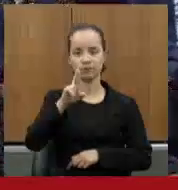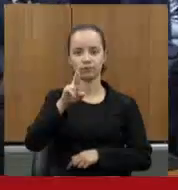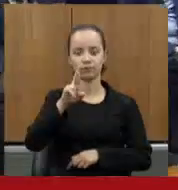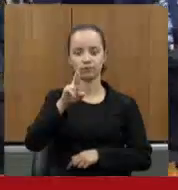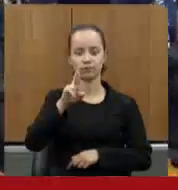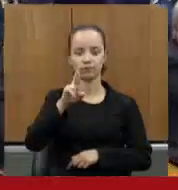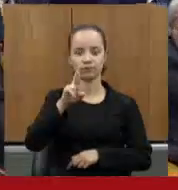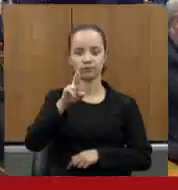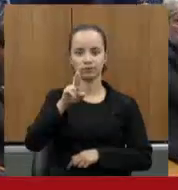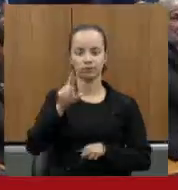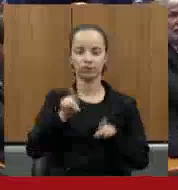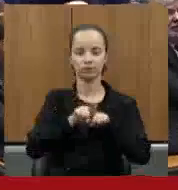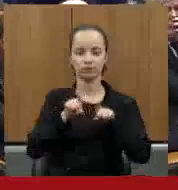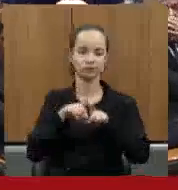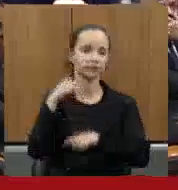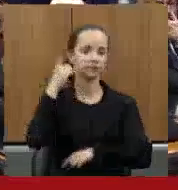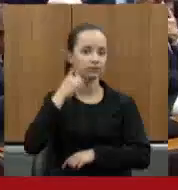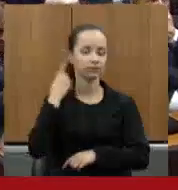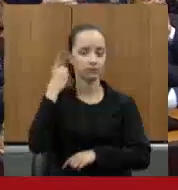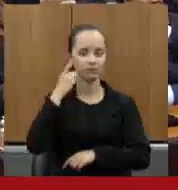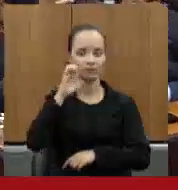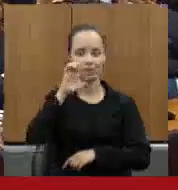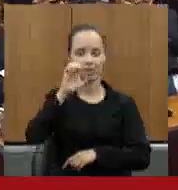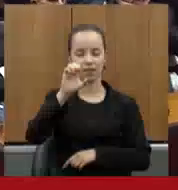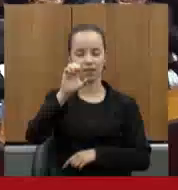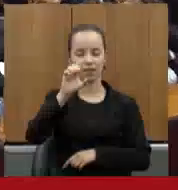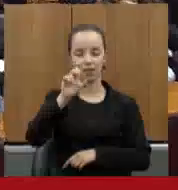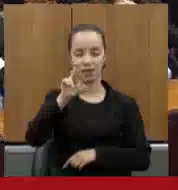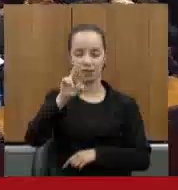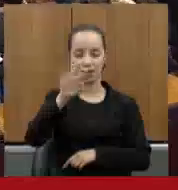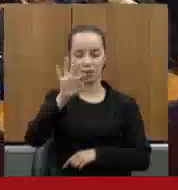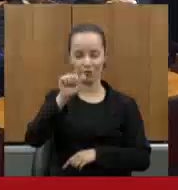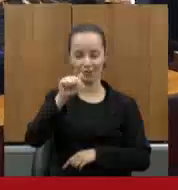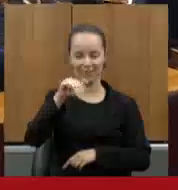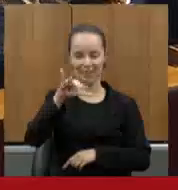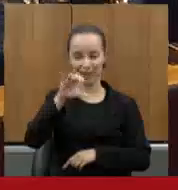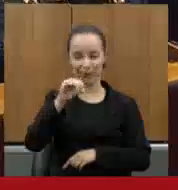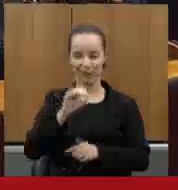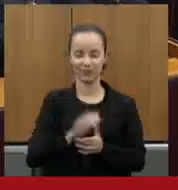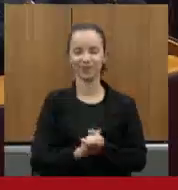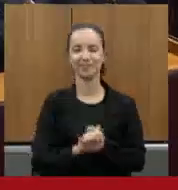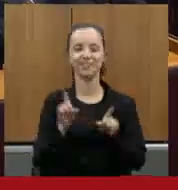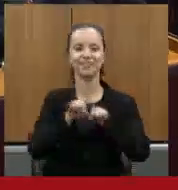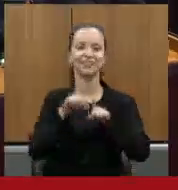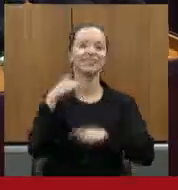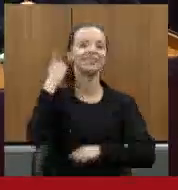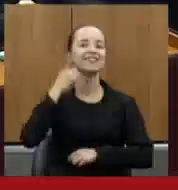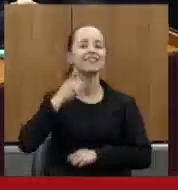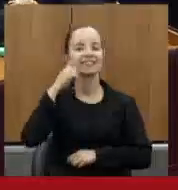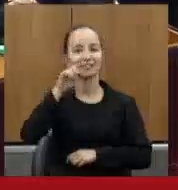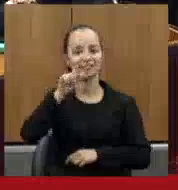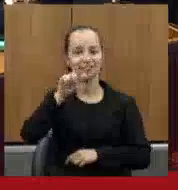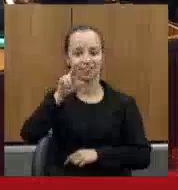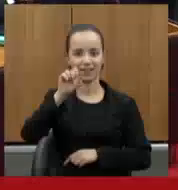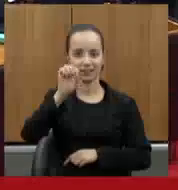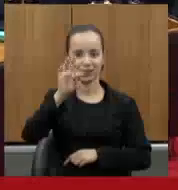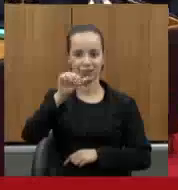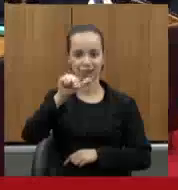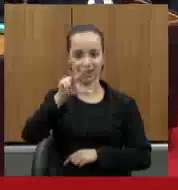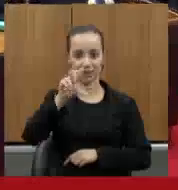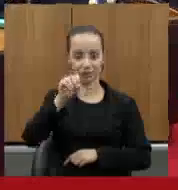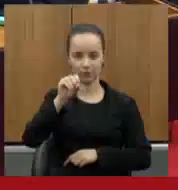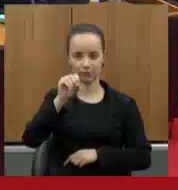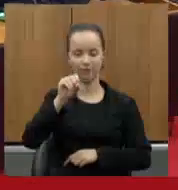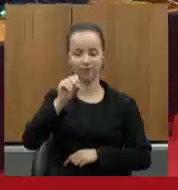Fundação, deputado Gustavo Santana, líder do Bloco Avança Minas, deputado Gustavo Valadares, líder do